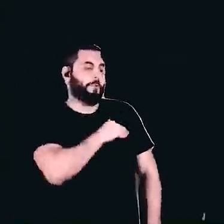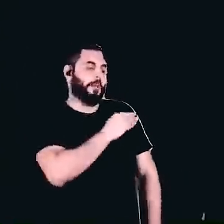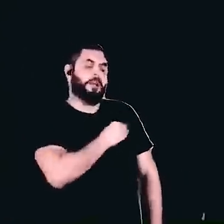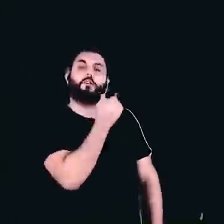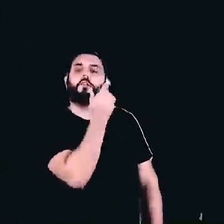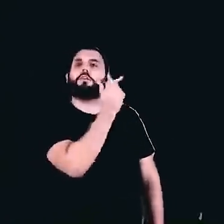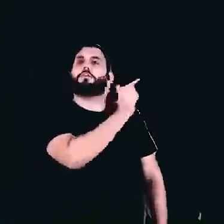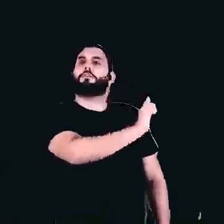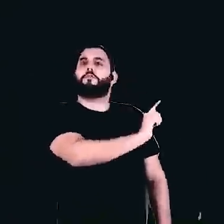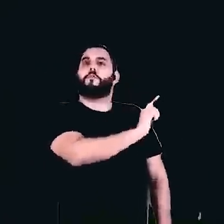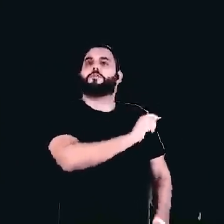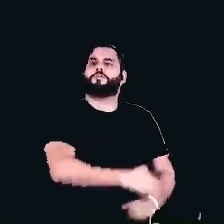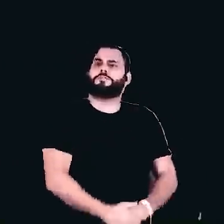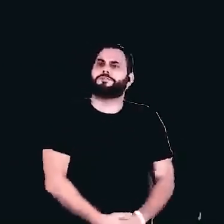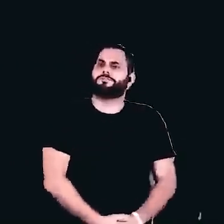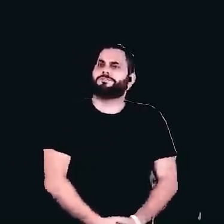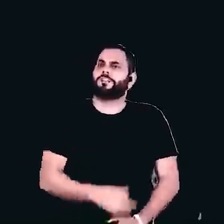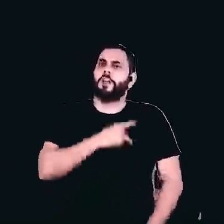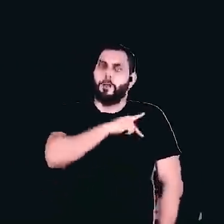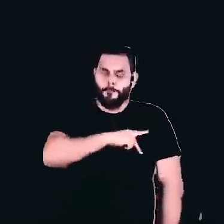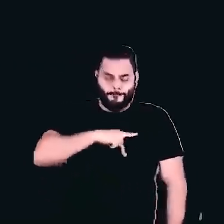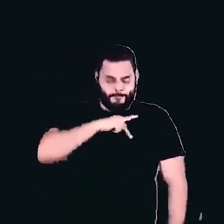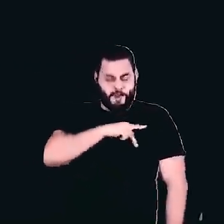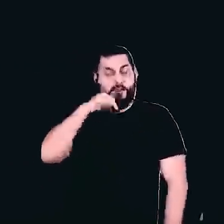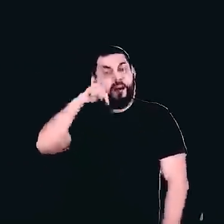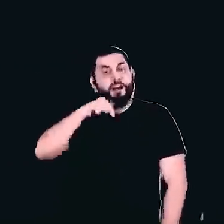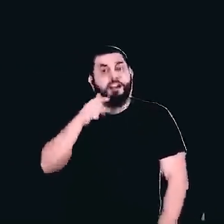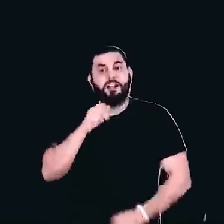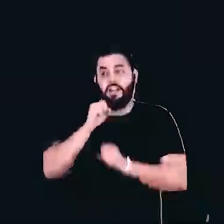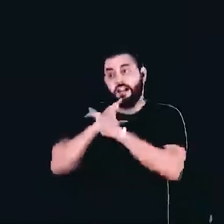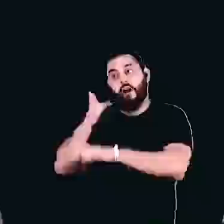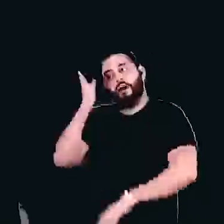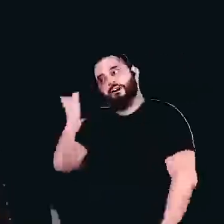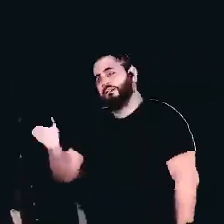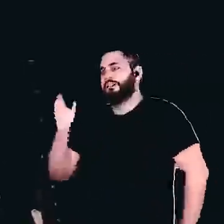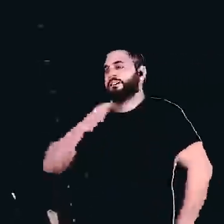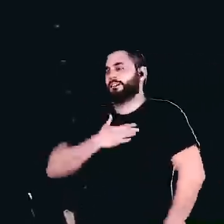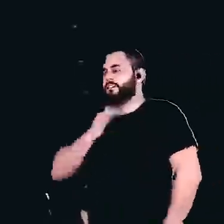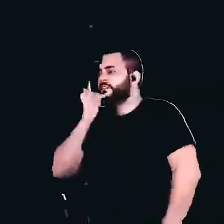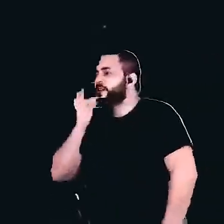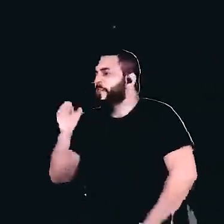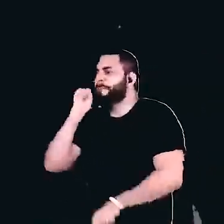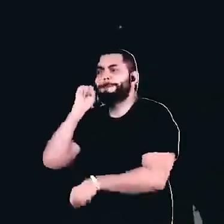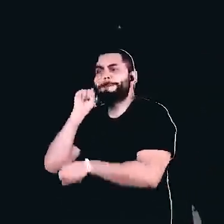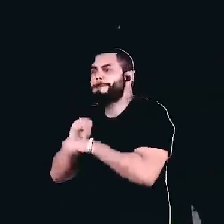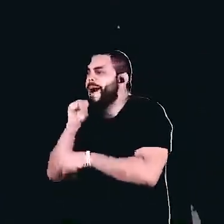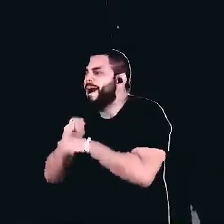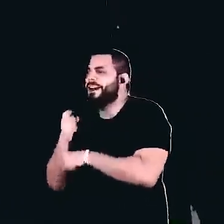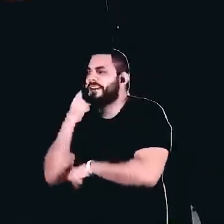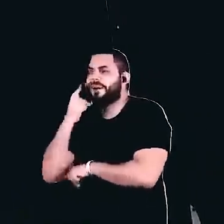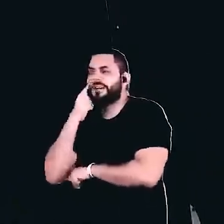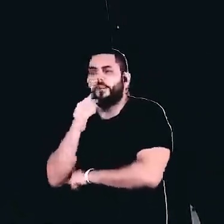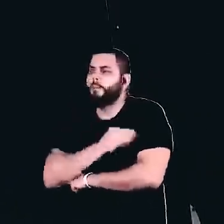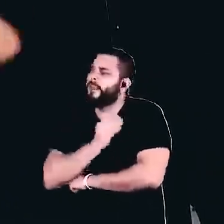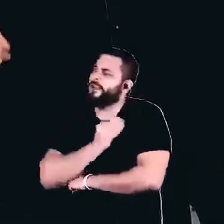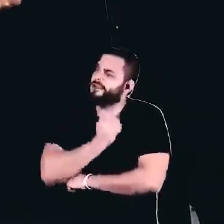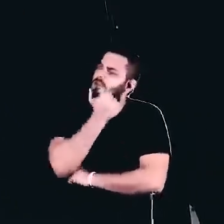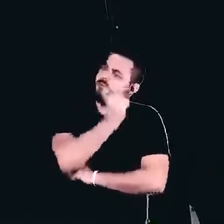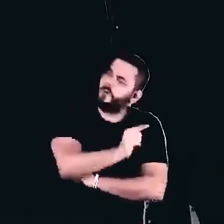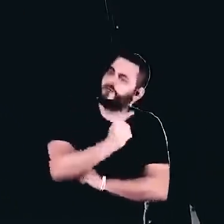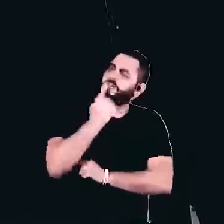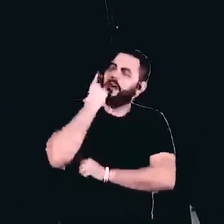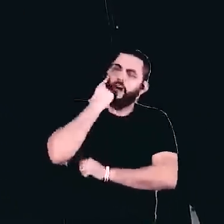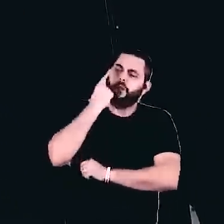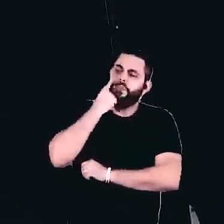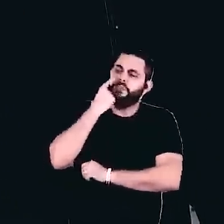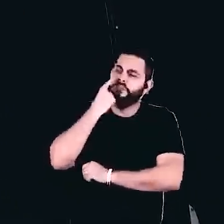maior do outro. Paulo estava ensinando para Filemão Para de olhar o pecado do outro e começa a